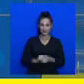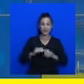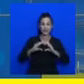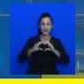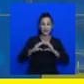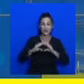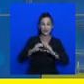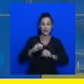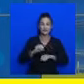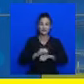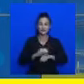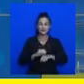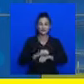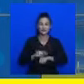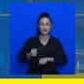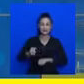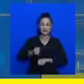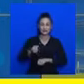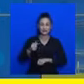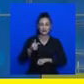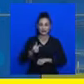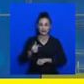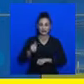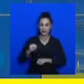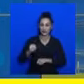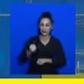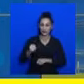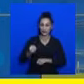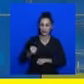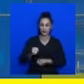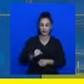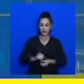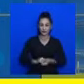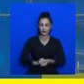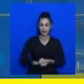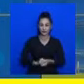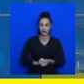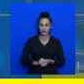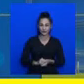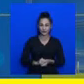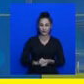Terceira bola cinza número 78.